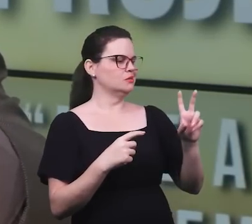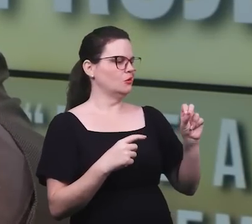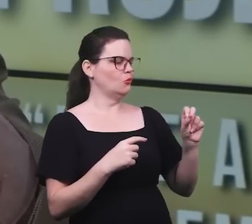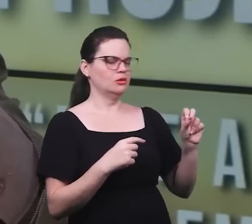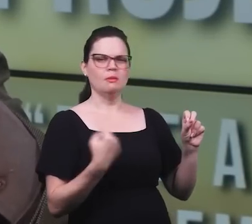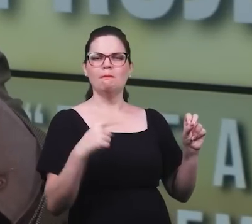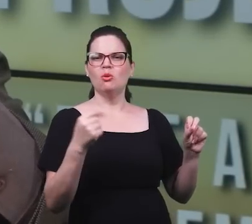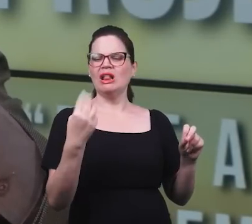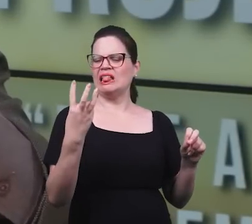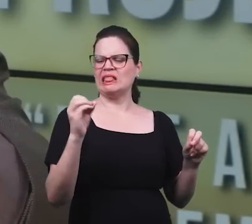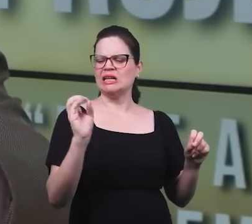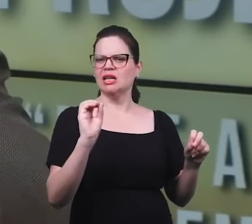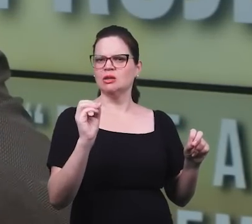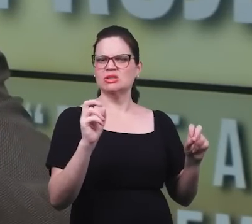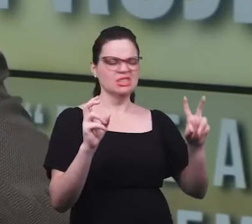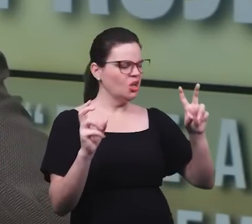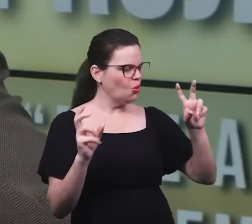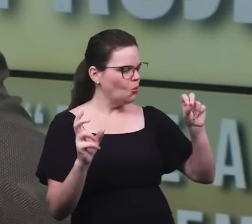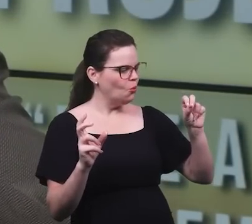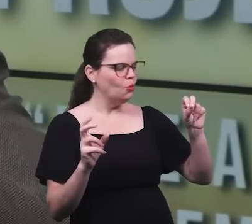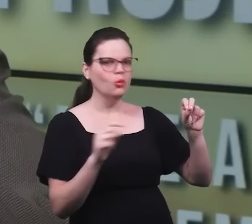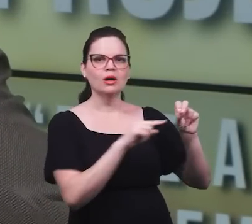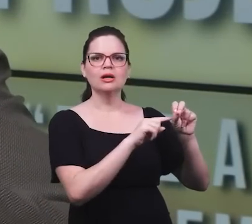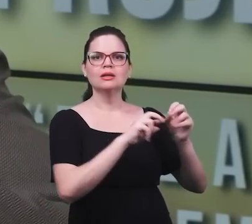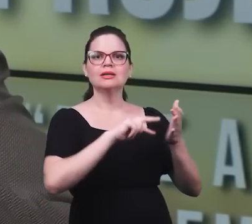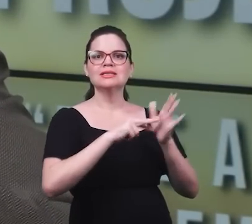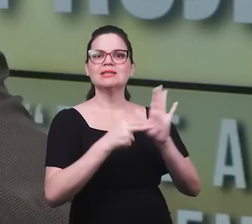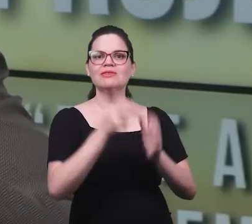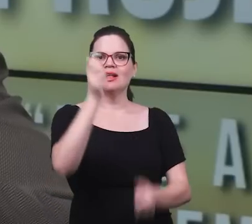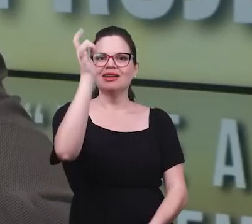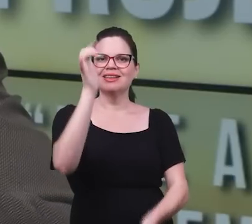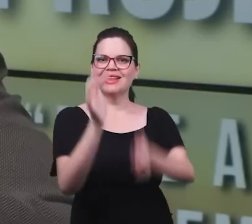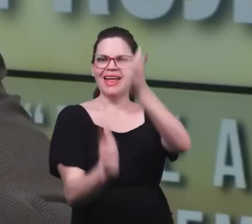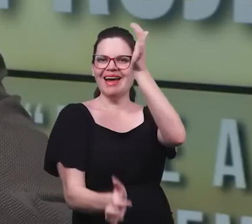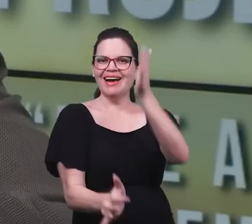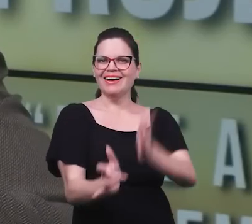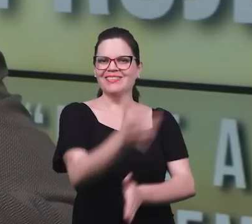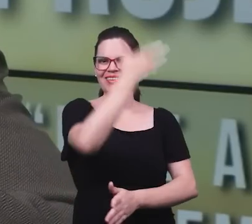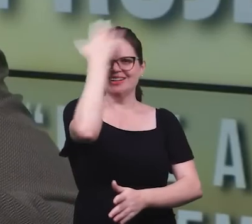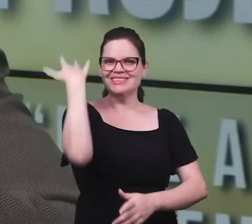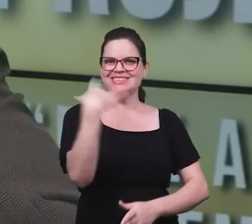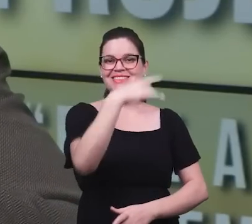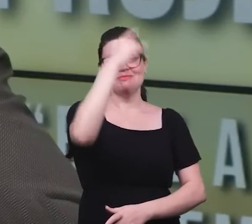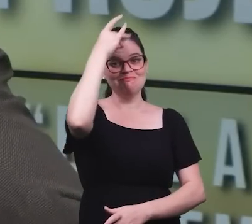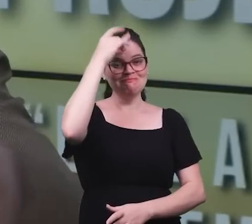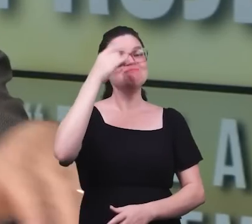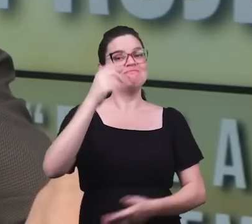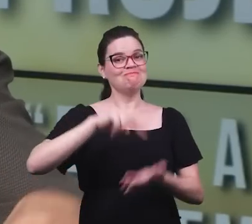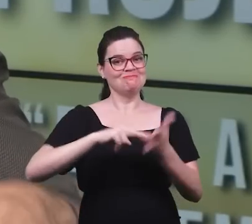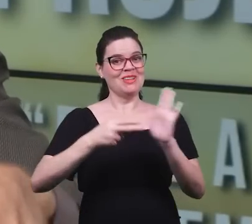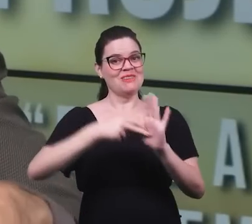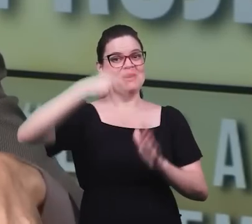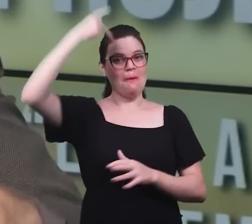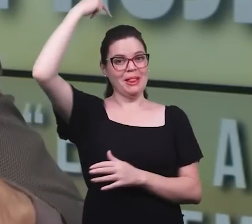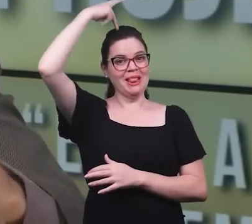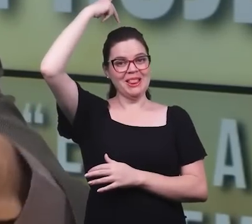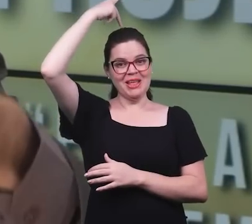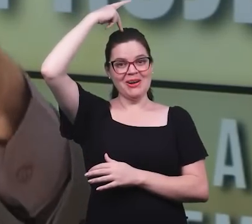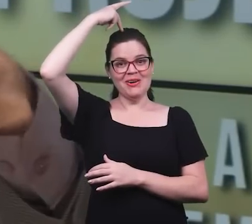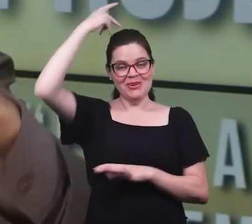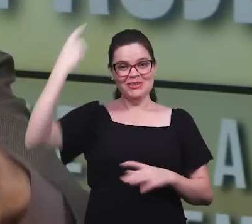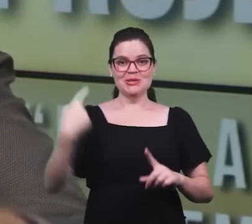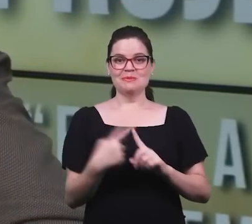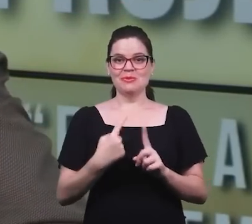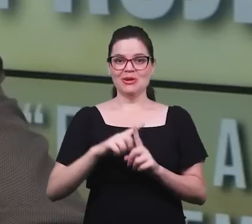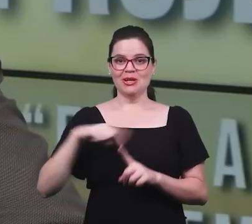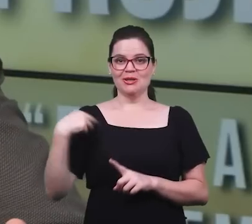40? Foi 50. Porque 50 fala do derramado do Espírito Santo, do Pentecostes. Muito bom. O momento profético que